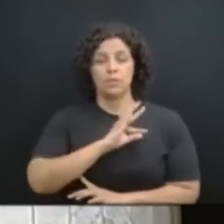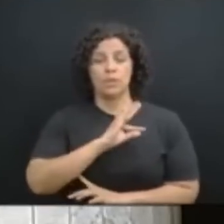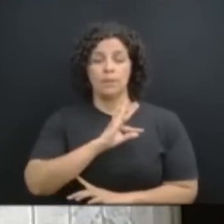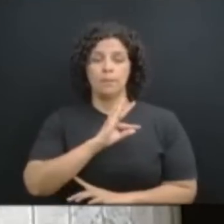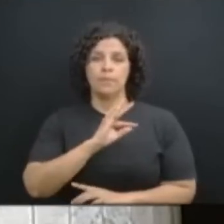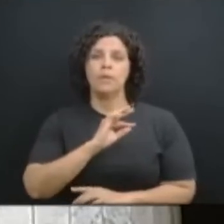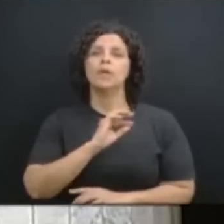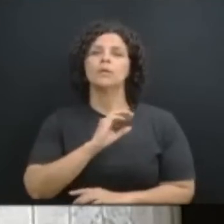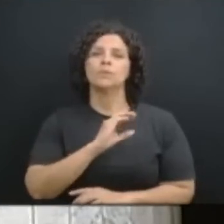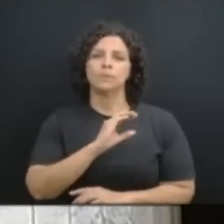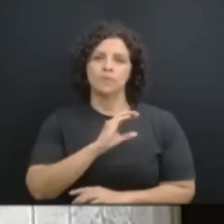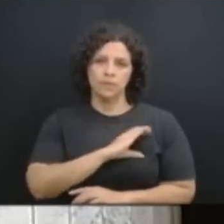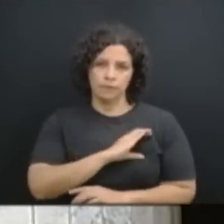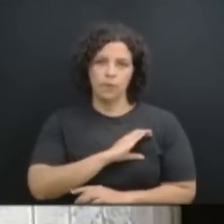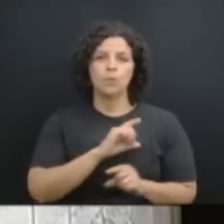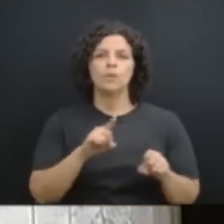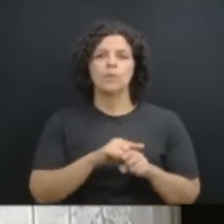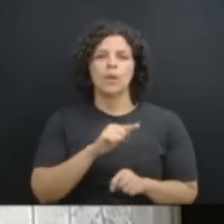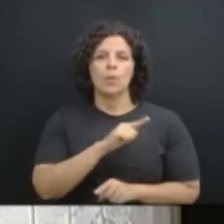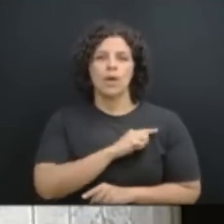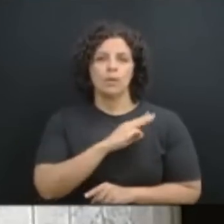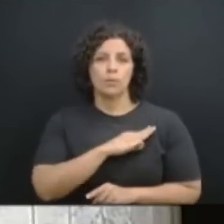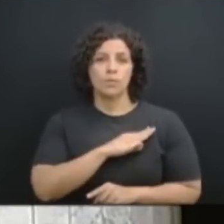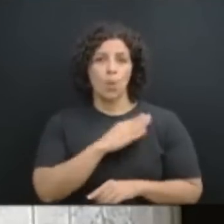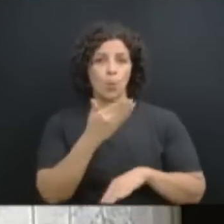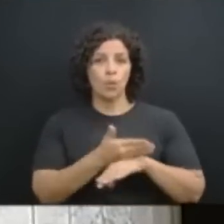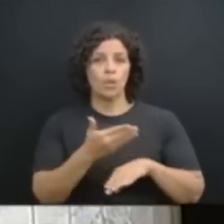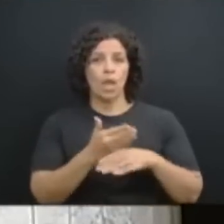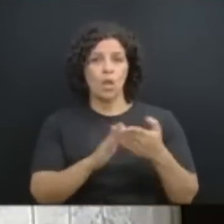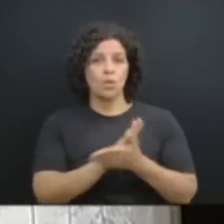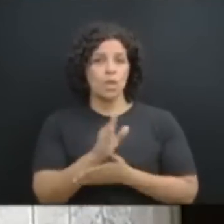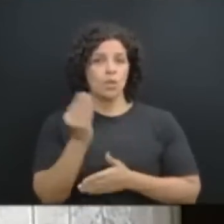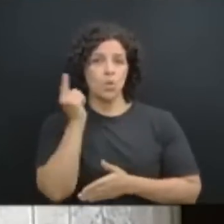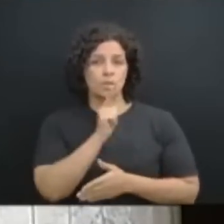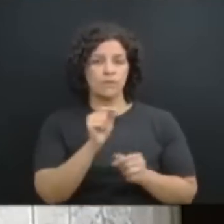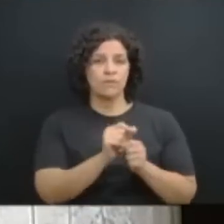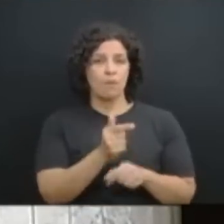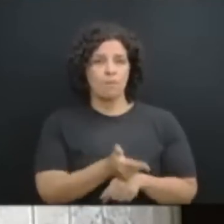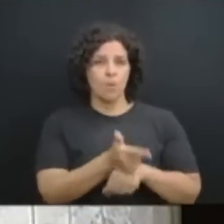guarda municipal não são treinados para o extermínio,